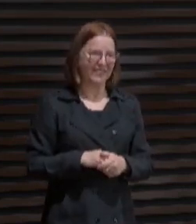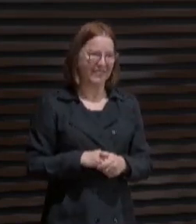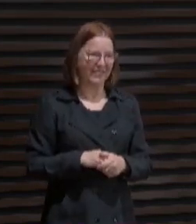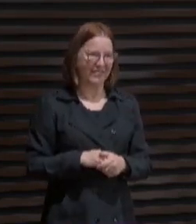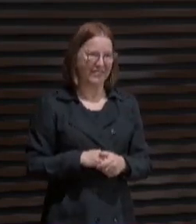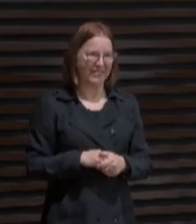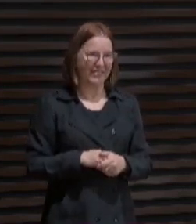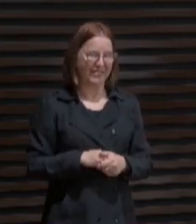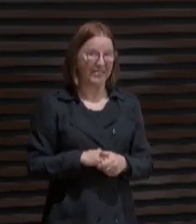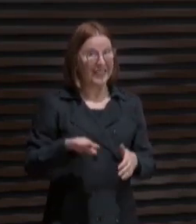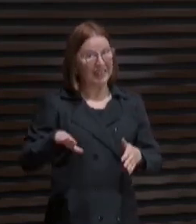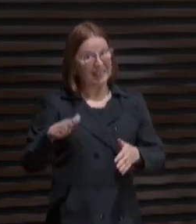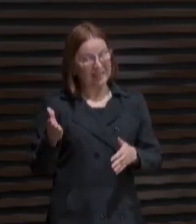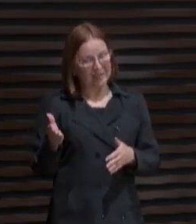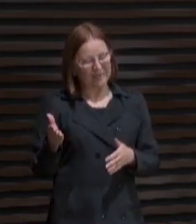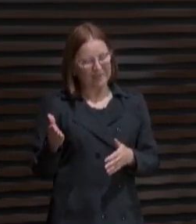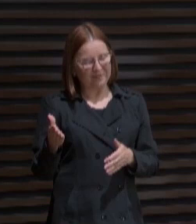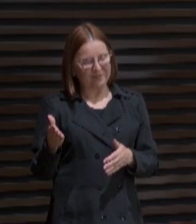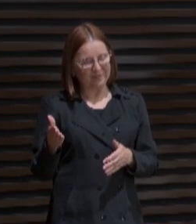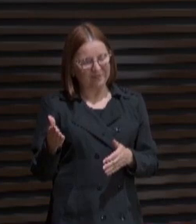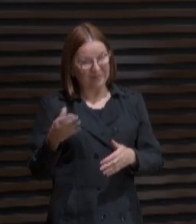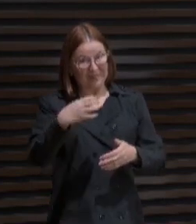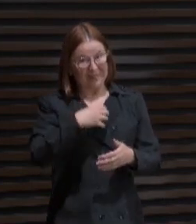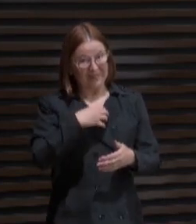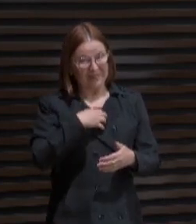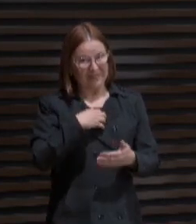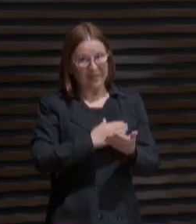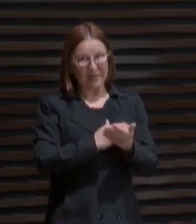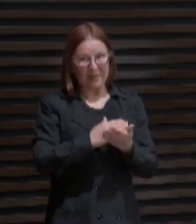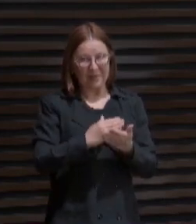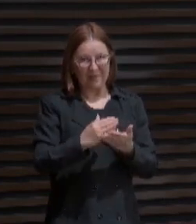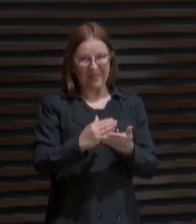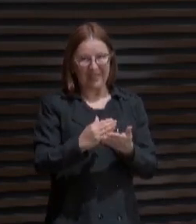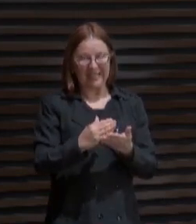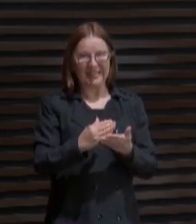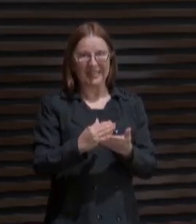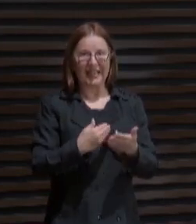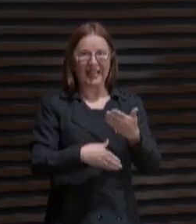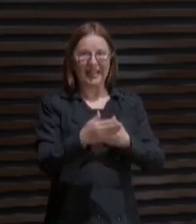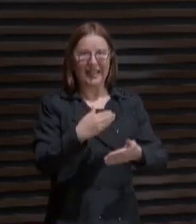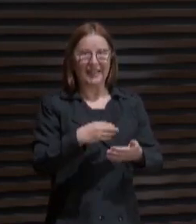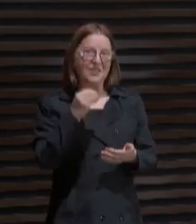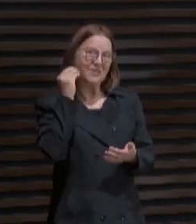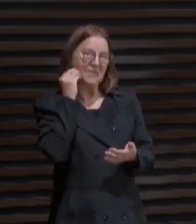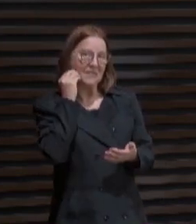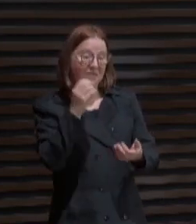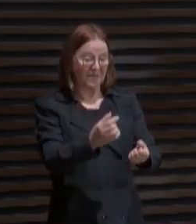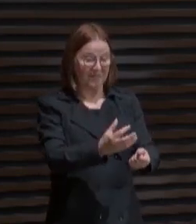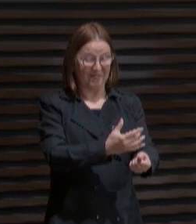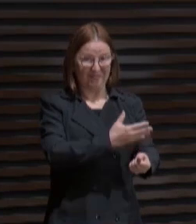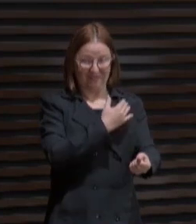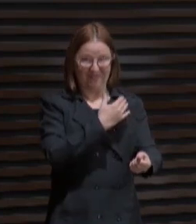Por sua vez, o sentimento é gerado a partir da experiência emocional. No sentimento,